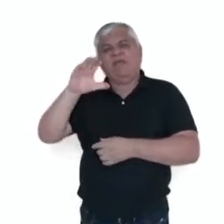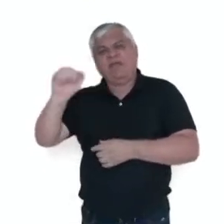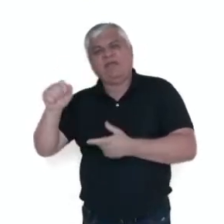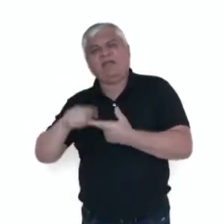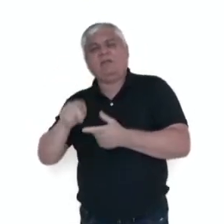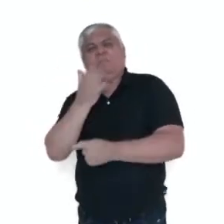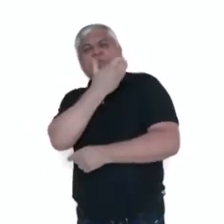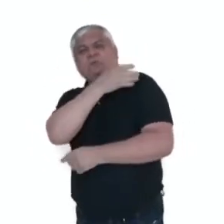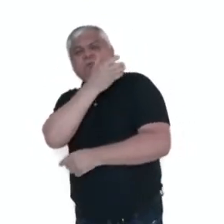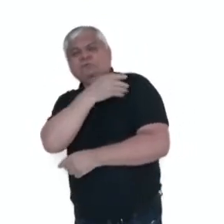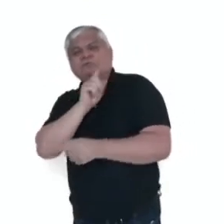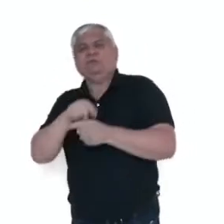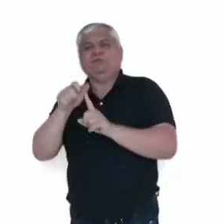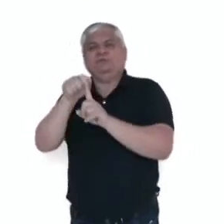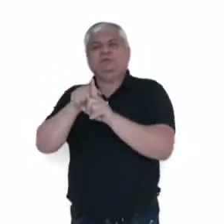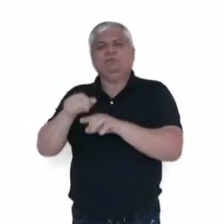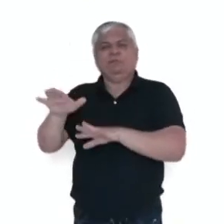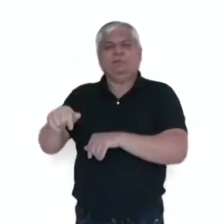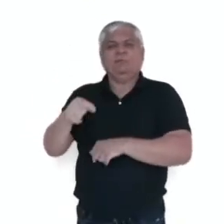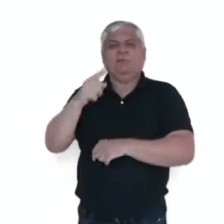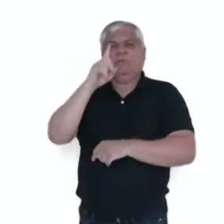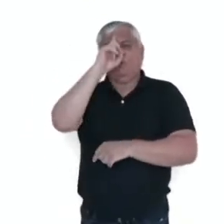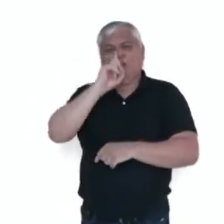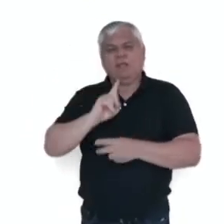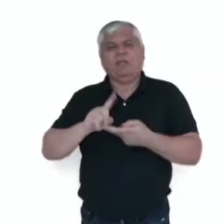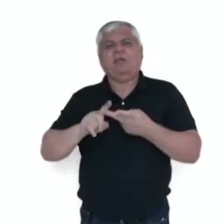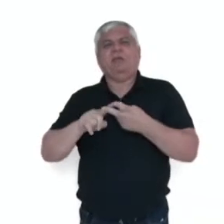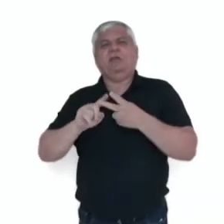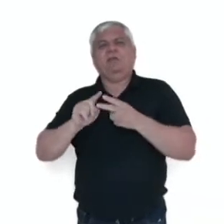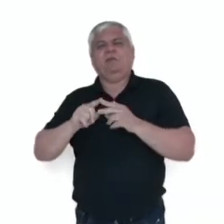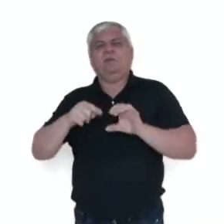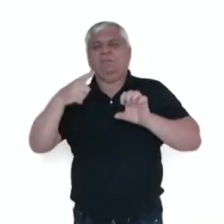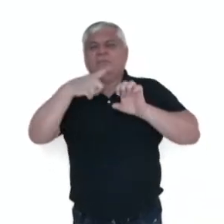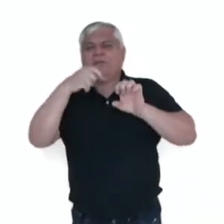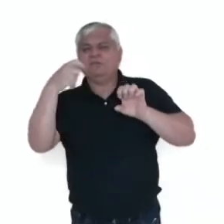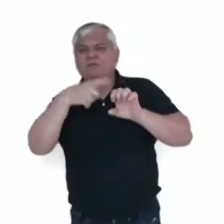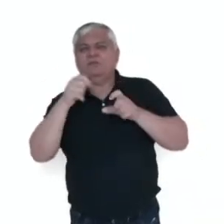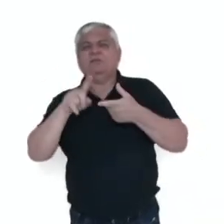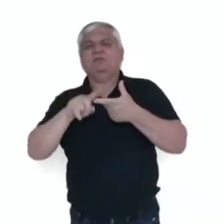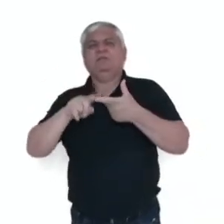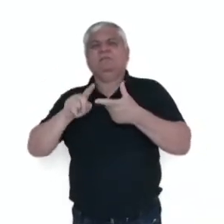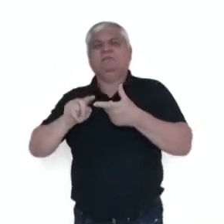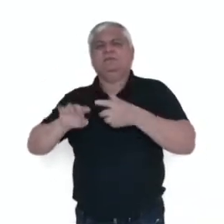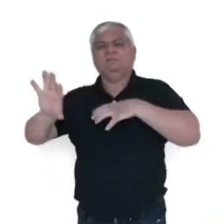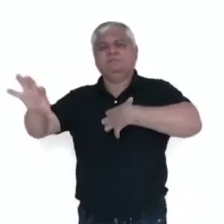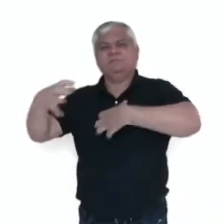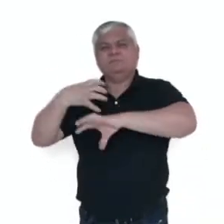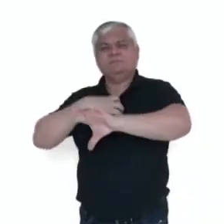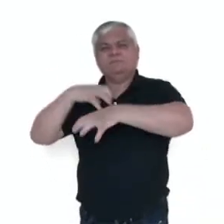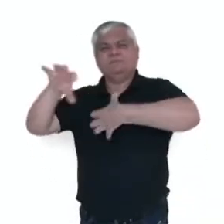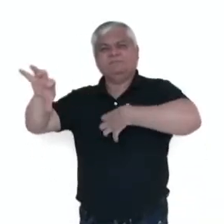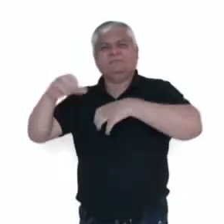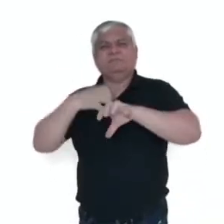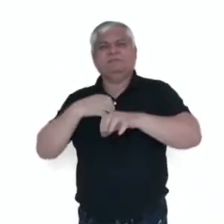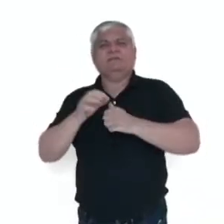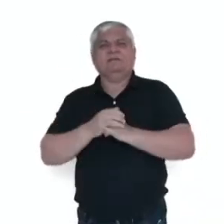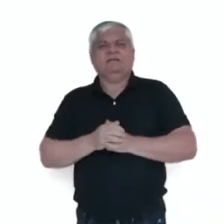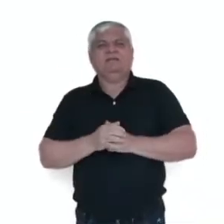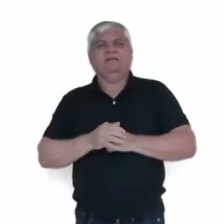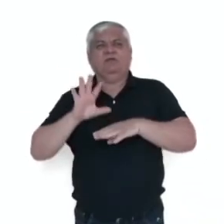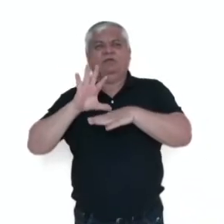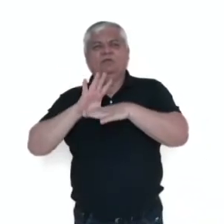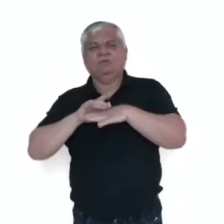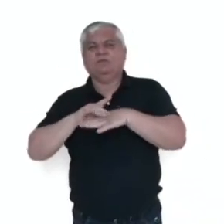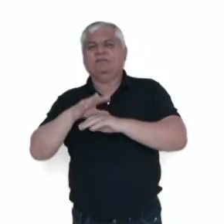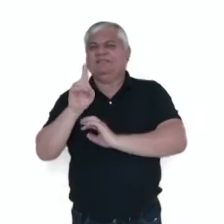Setembro Amarelo, empreendedorismo, reciclagem, empatia, prevenção, IST, sexualidade,